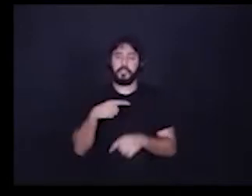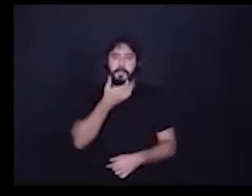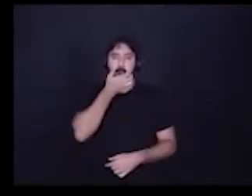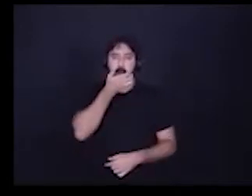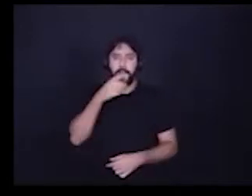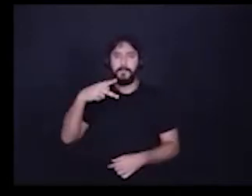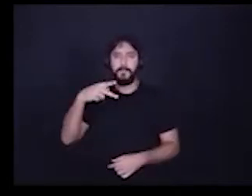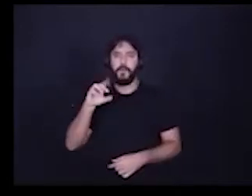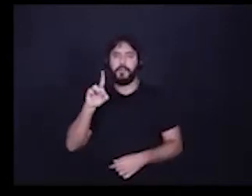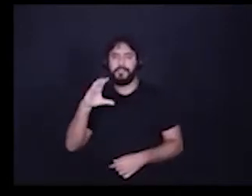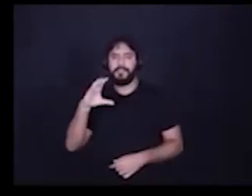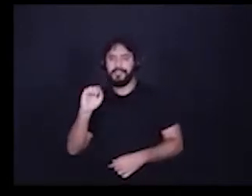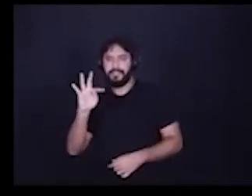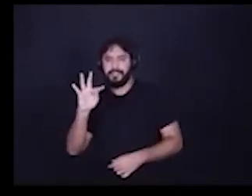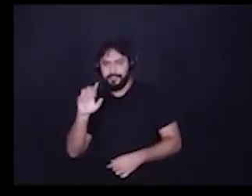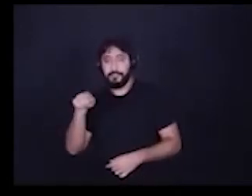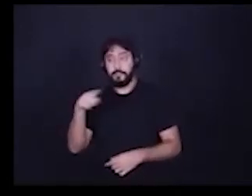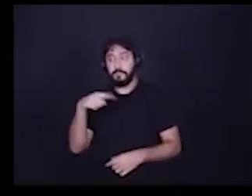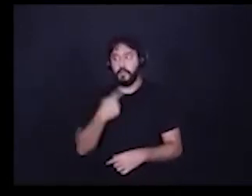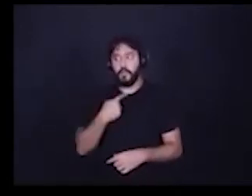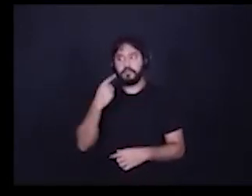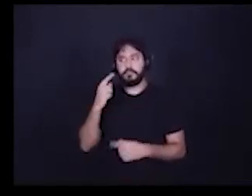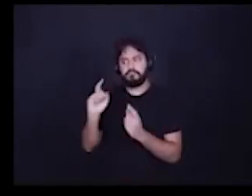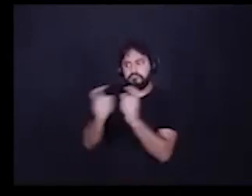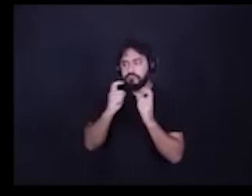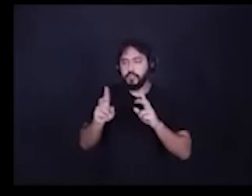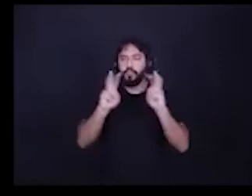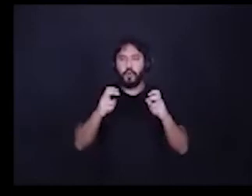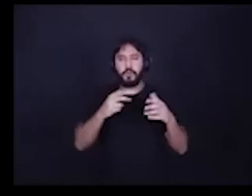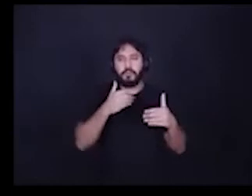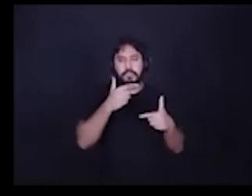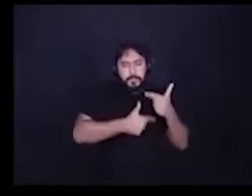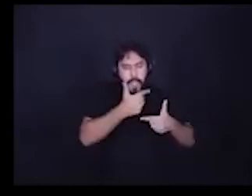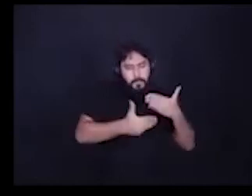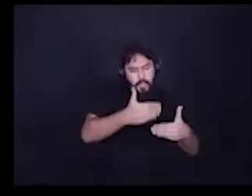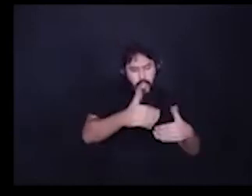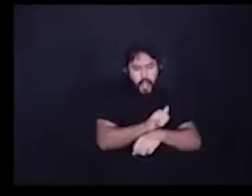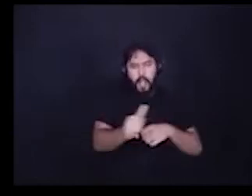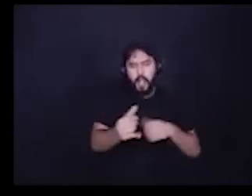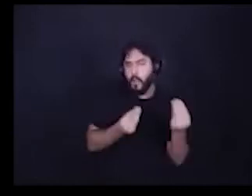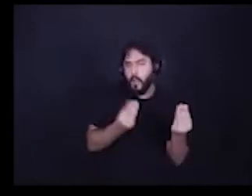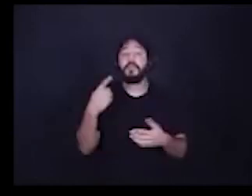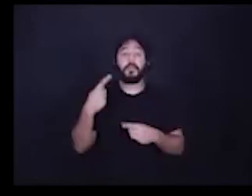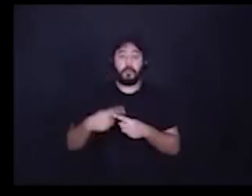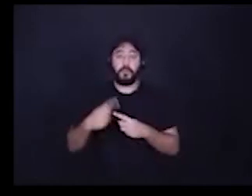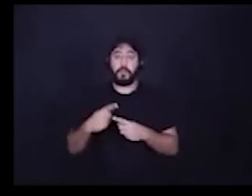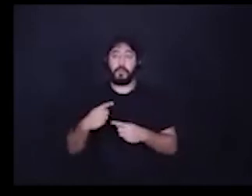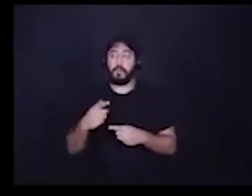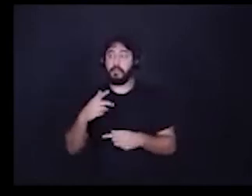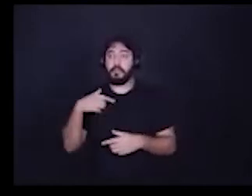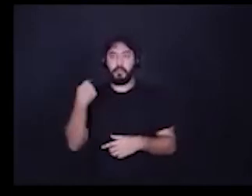a gente discute muito essa ideia de processo, porque é algo que me interessa, porque eu cada vez mais venho a entender